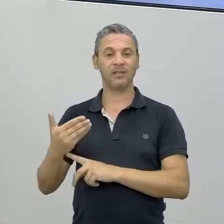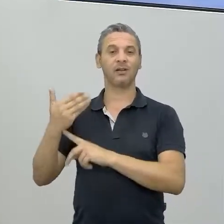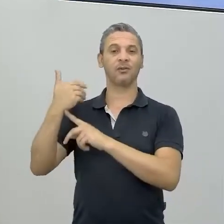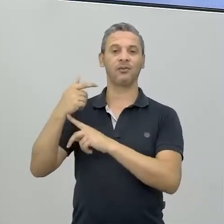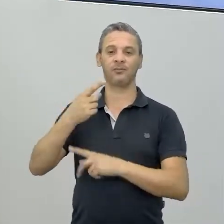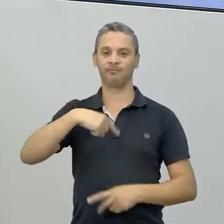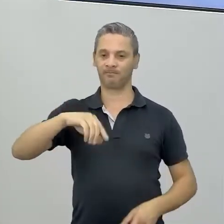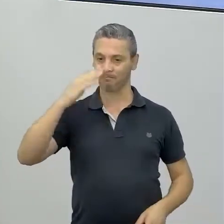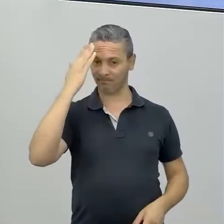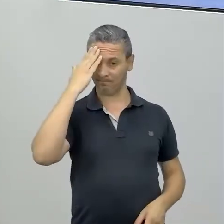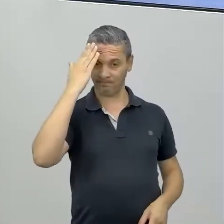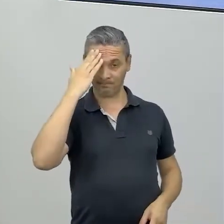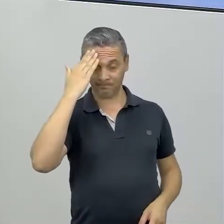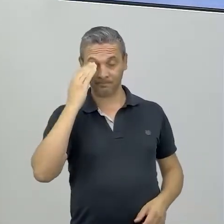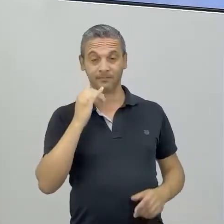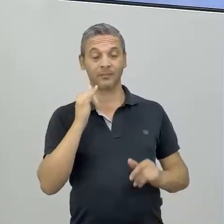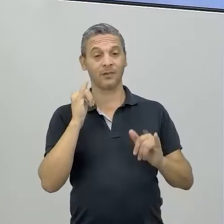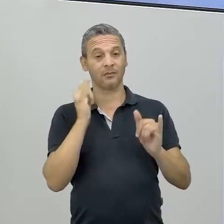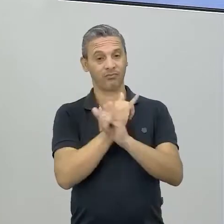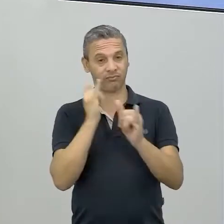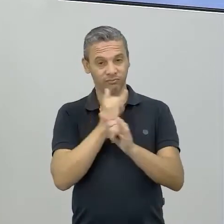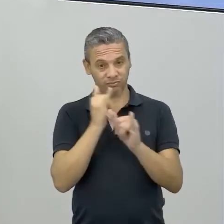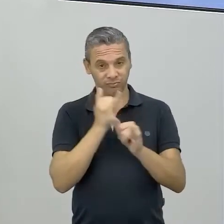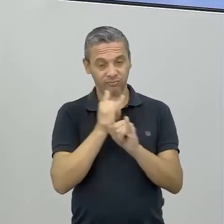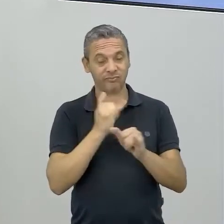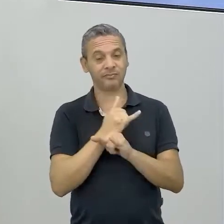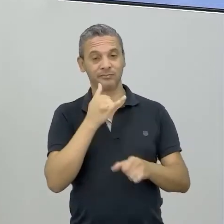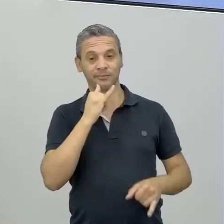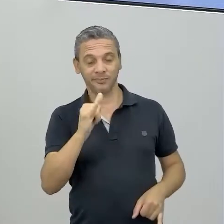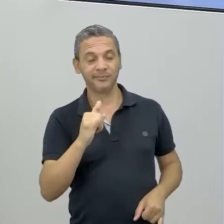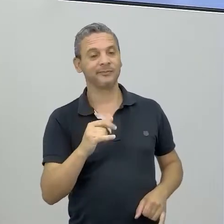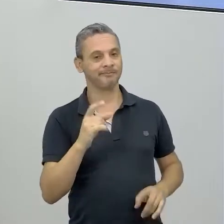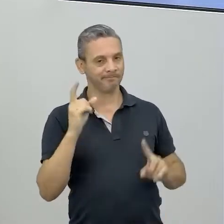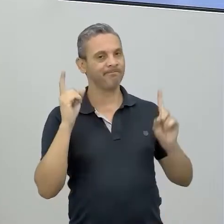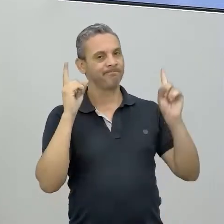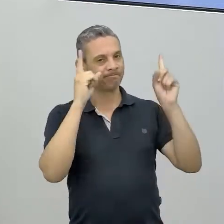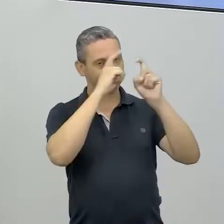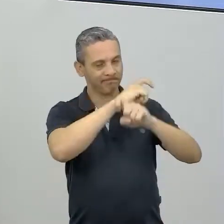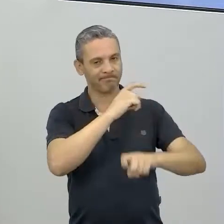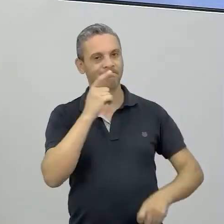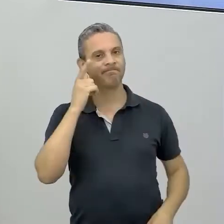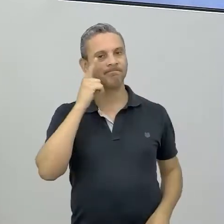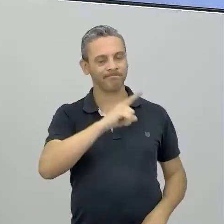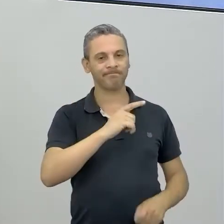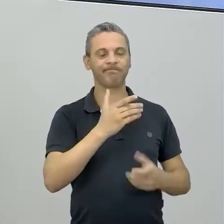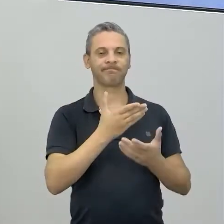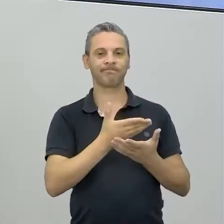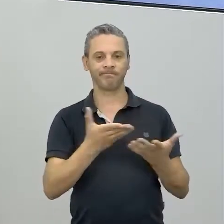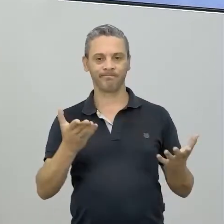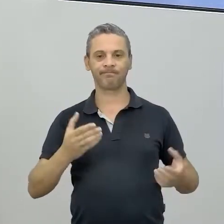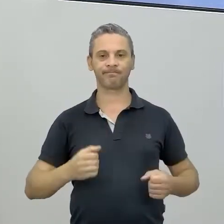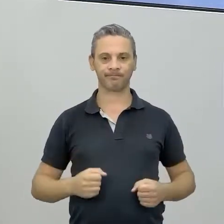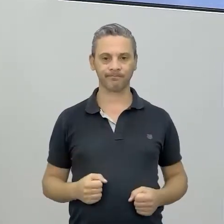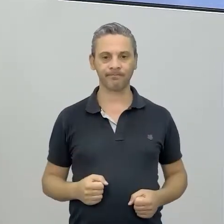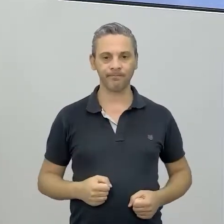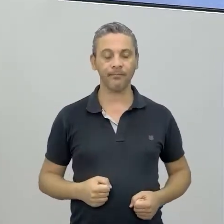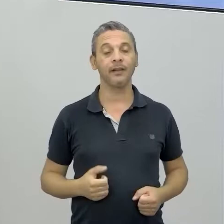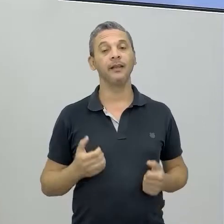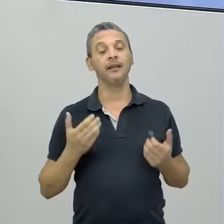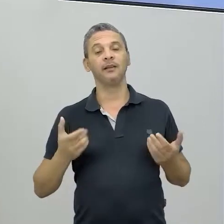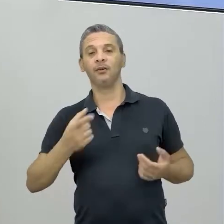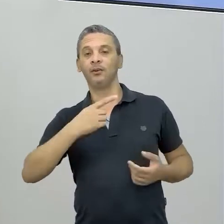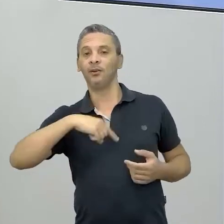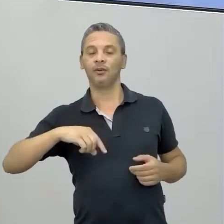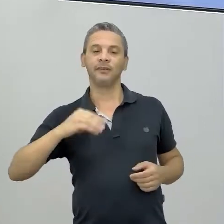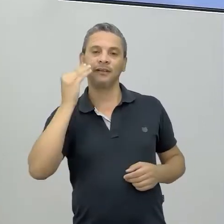gente sabe que a eletricidade não tem comportado toda essa possibilidade de trabalho da nossa humanidade. Então, a gente